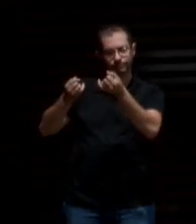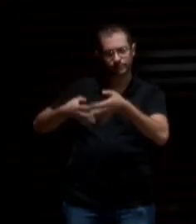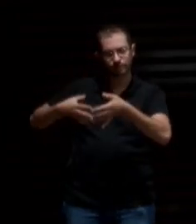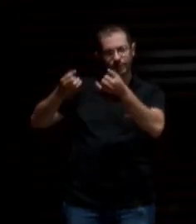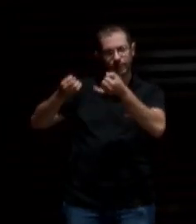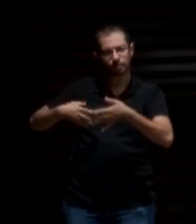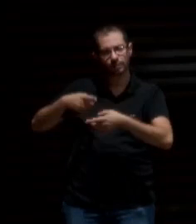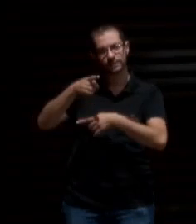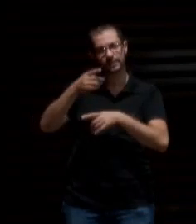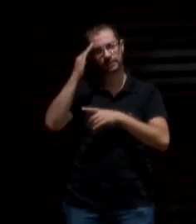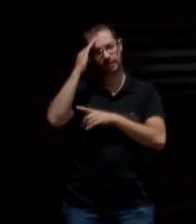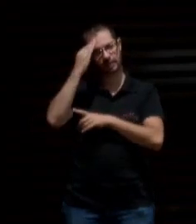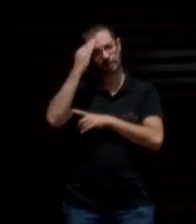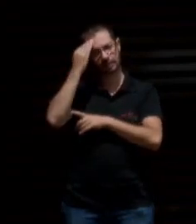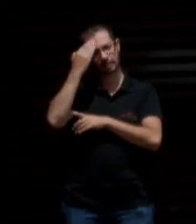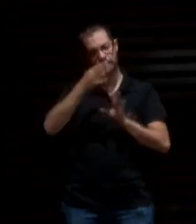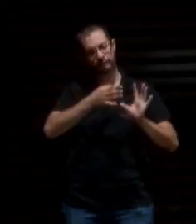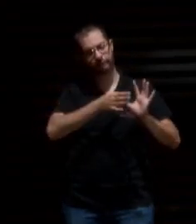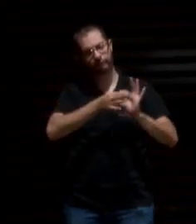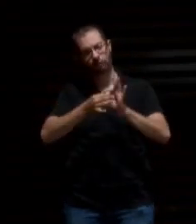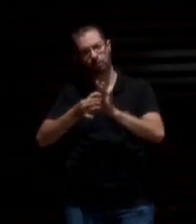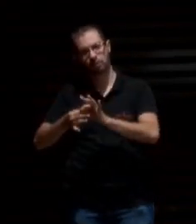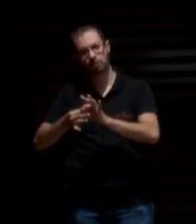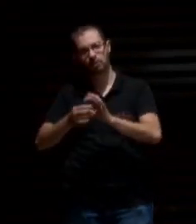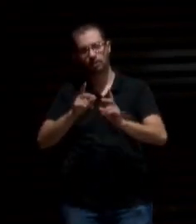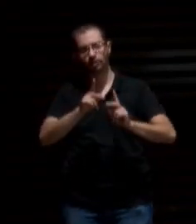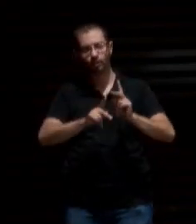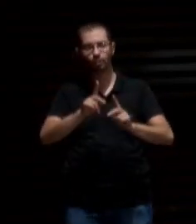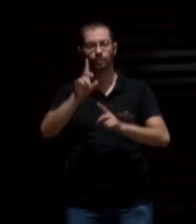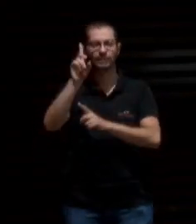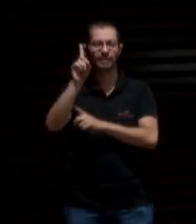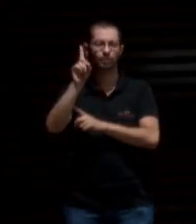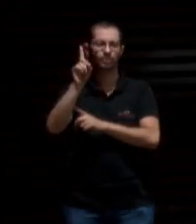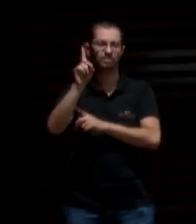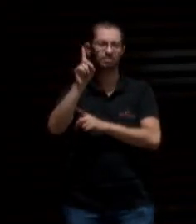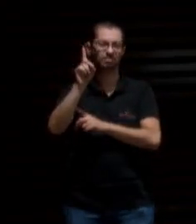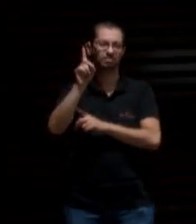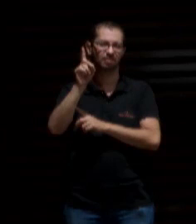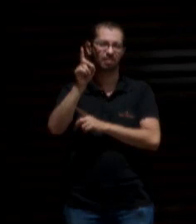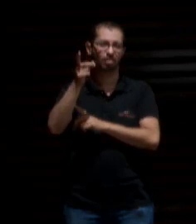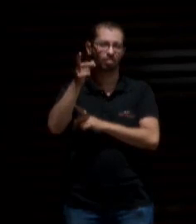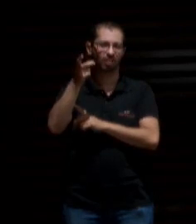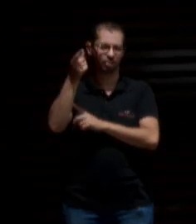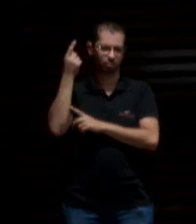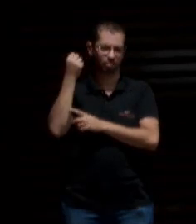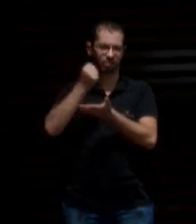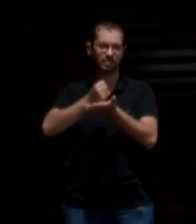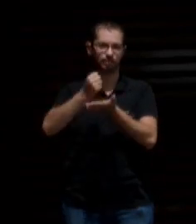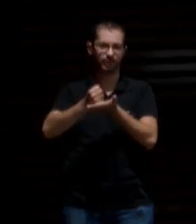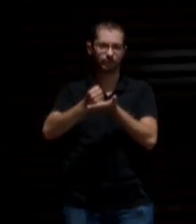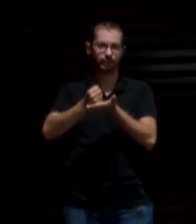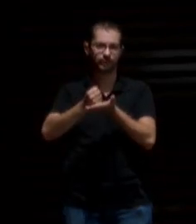para dar o contexto para vocês. O povo de Deus no Antigo Testamento era Israel. Israel começou a